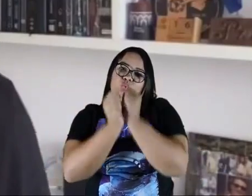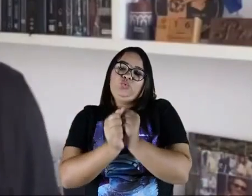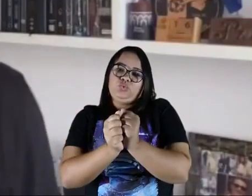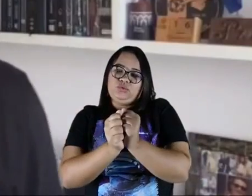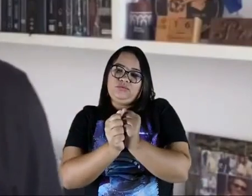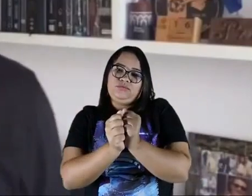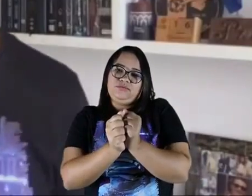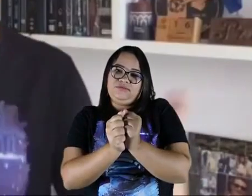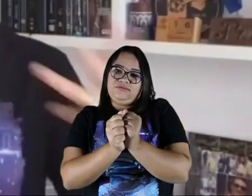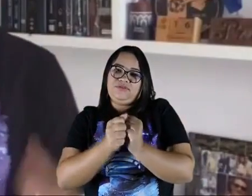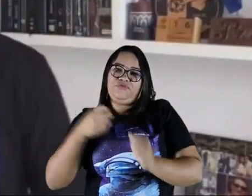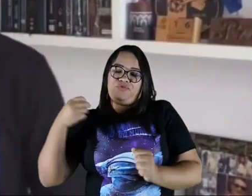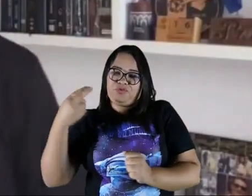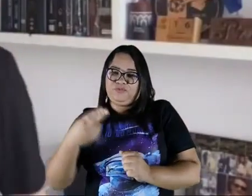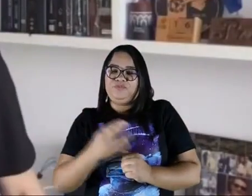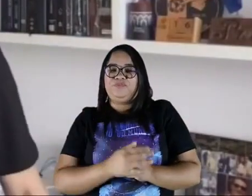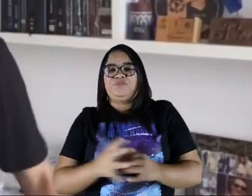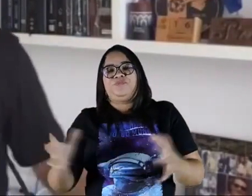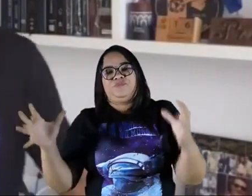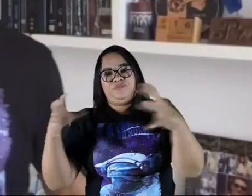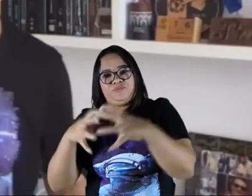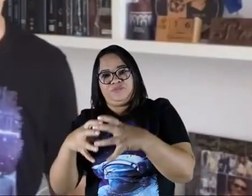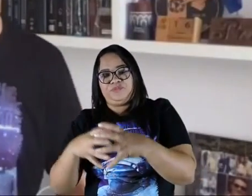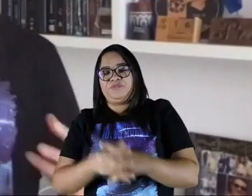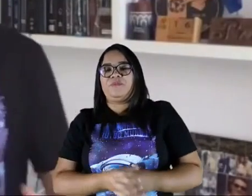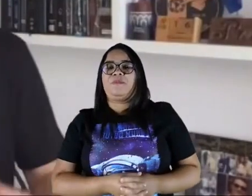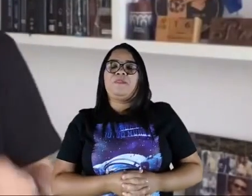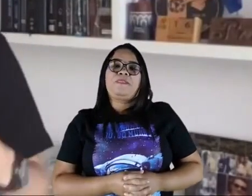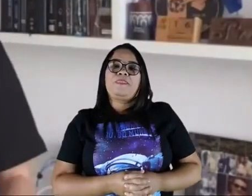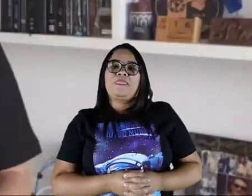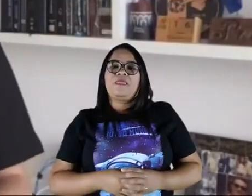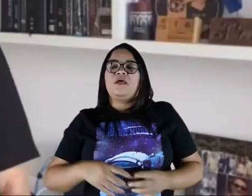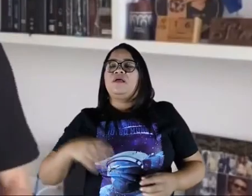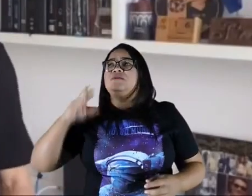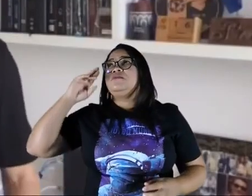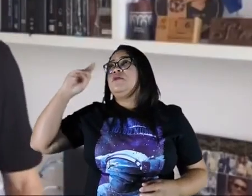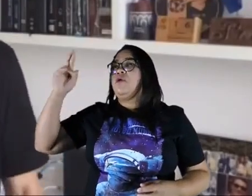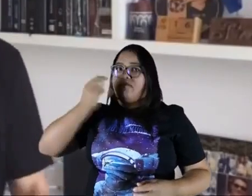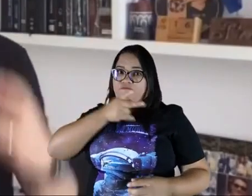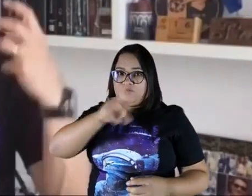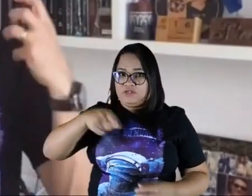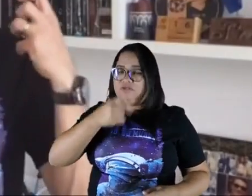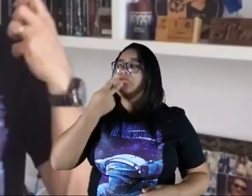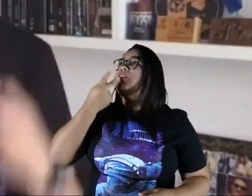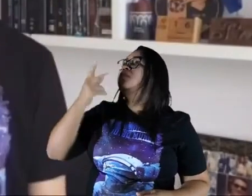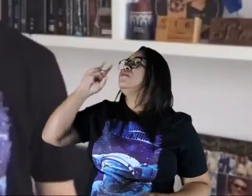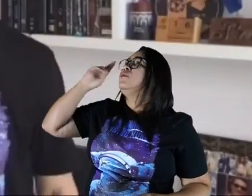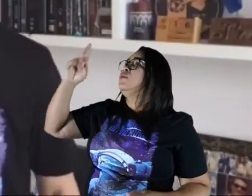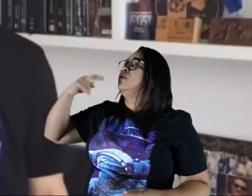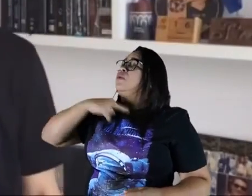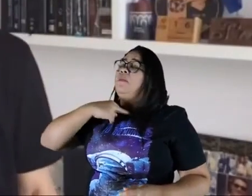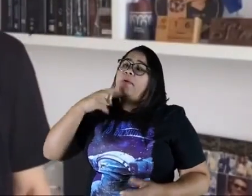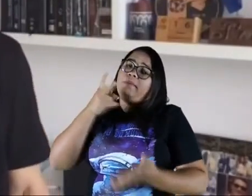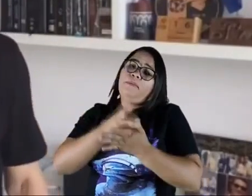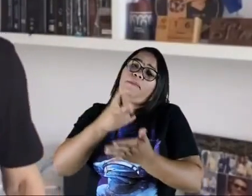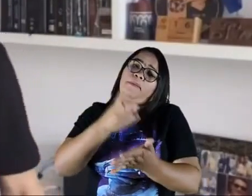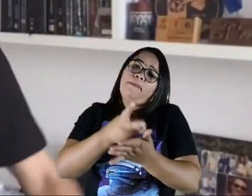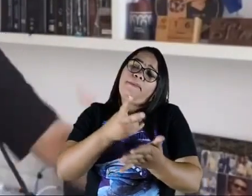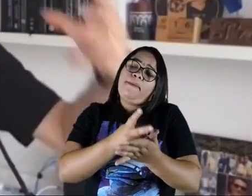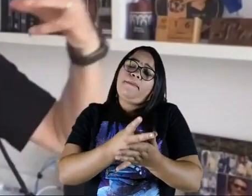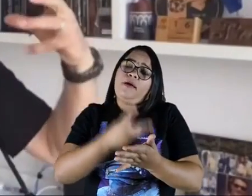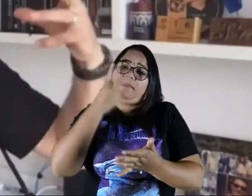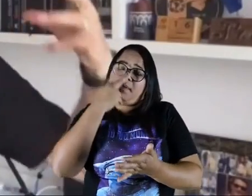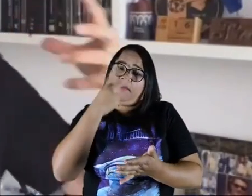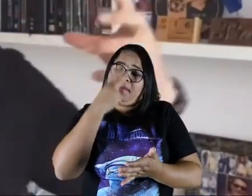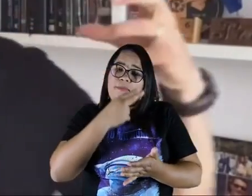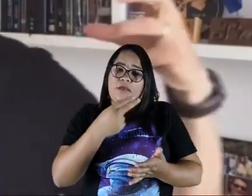você, eu vou. Escreva, eu vou, diga, Senhor, eu não posso continuar assim, eu não posso continuar na minha atividade assim,